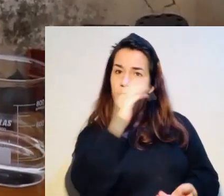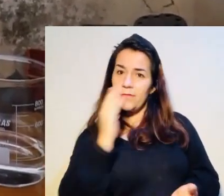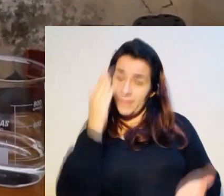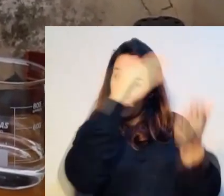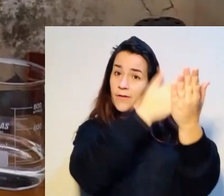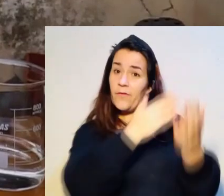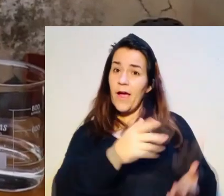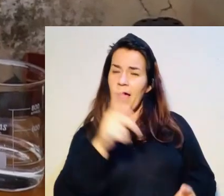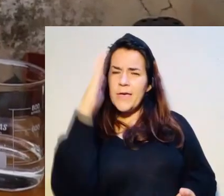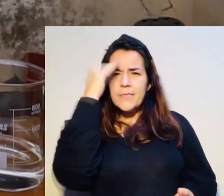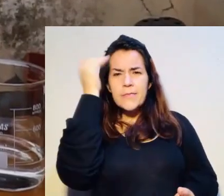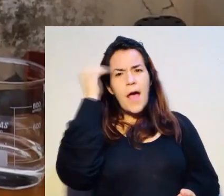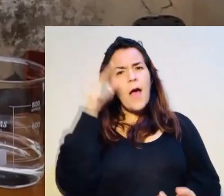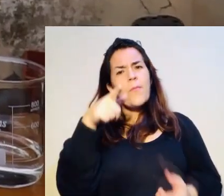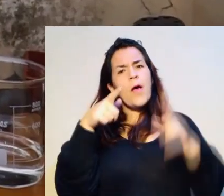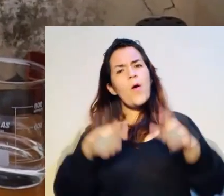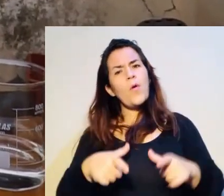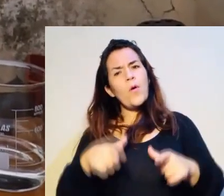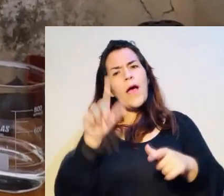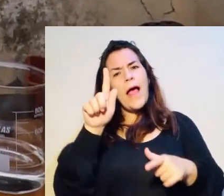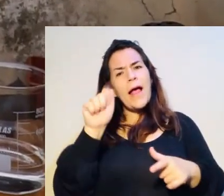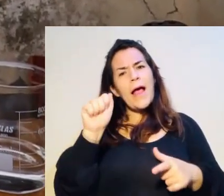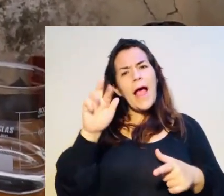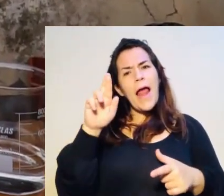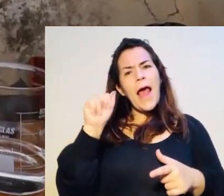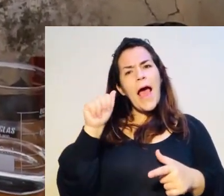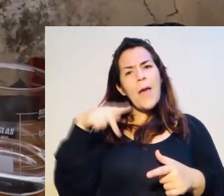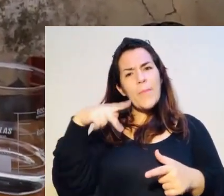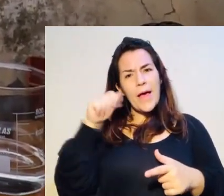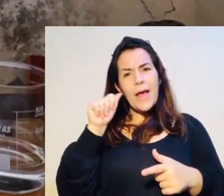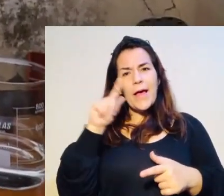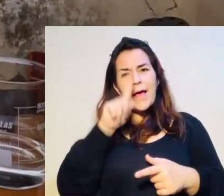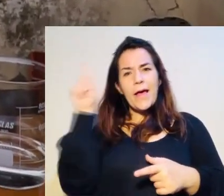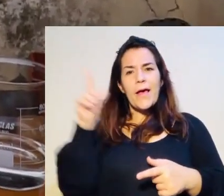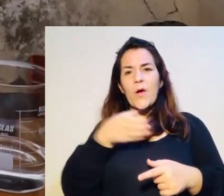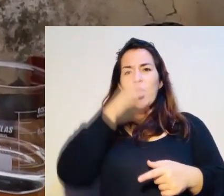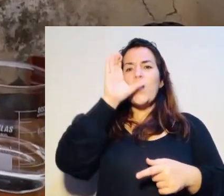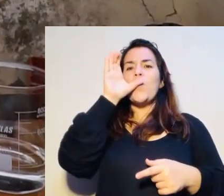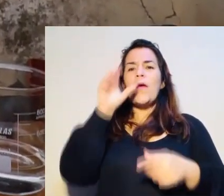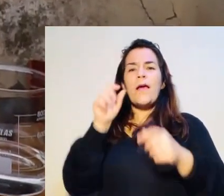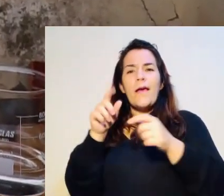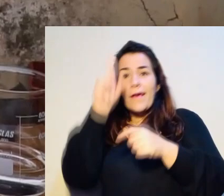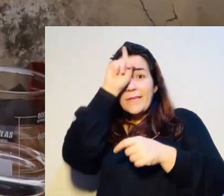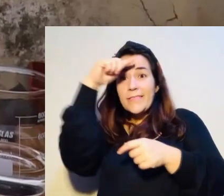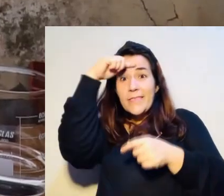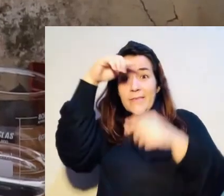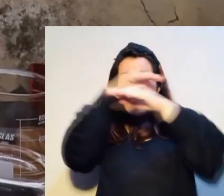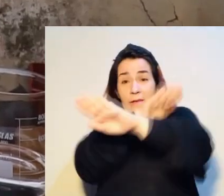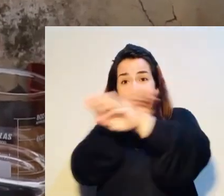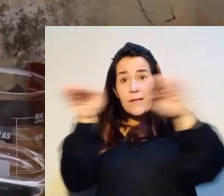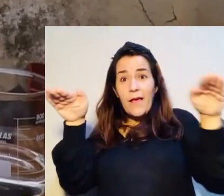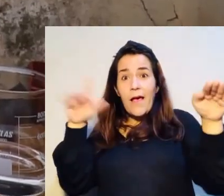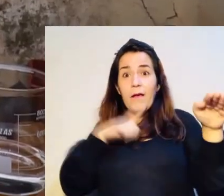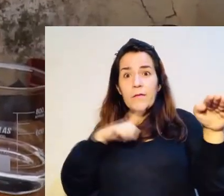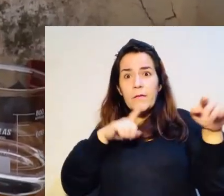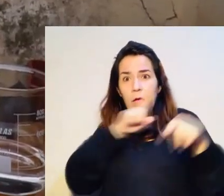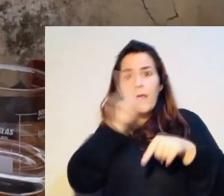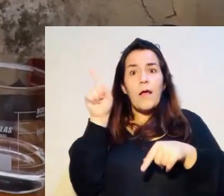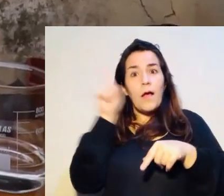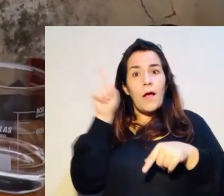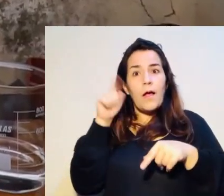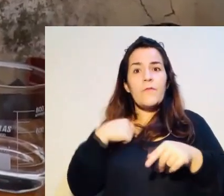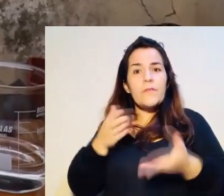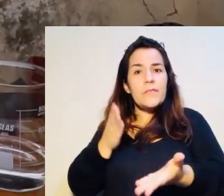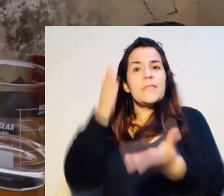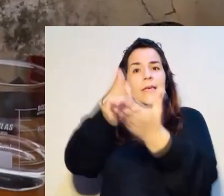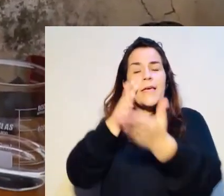não. Sabe a garapa do seu Adão? Ali, na portinha do cemitério. Tem umas